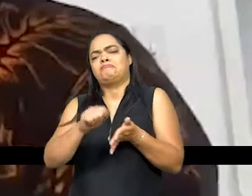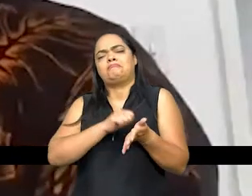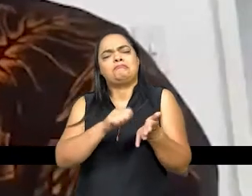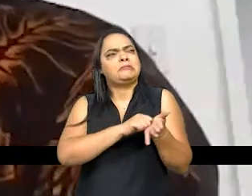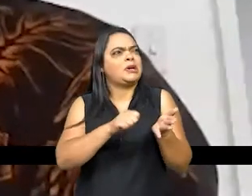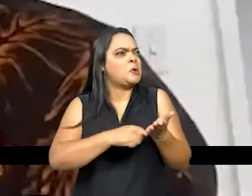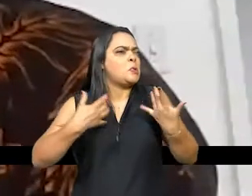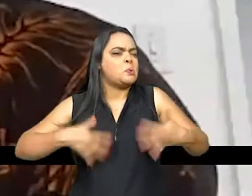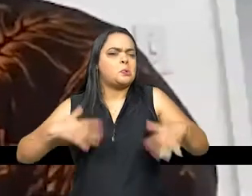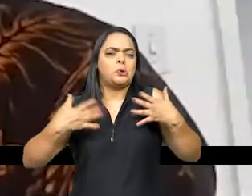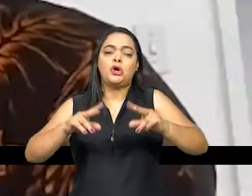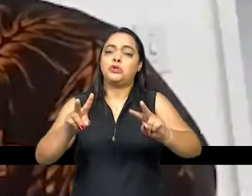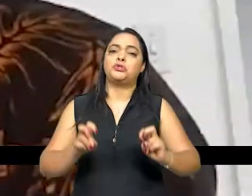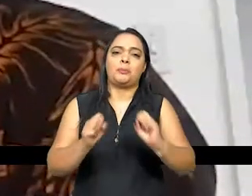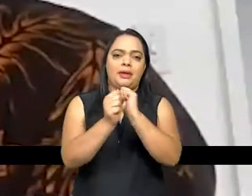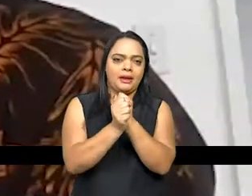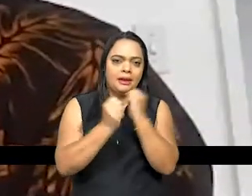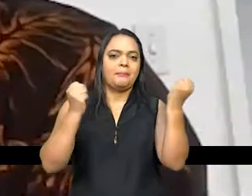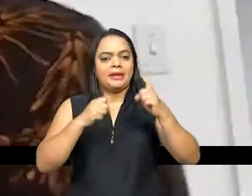uma qualidade